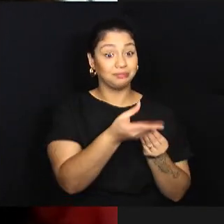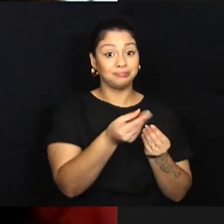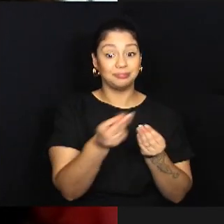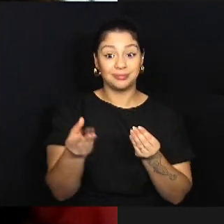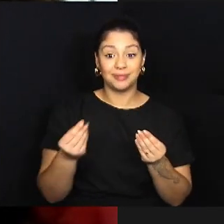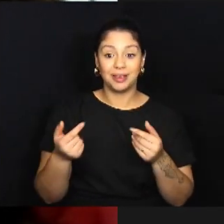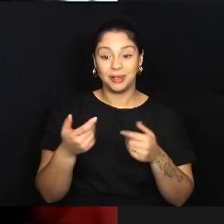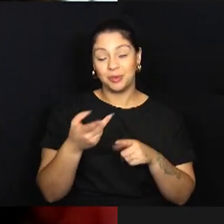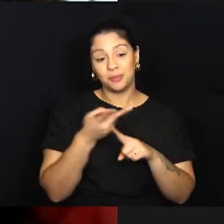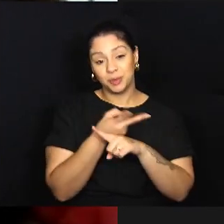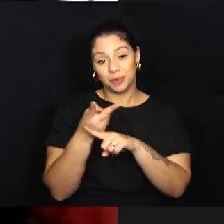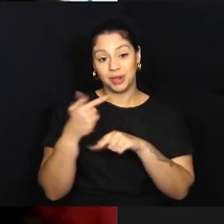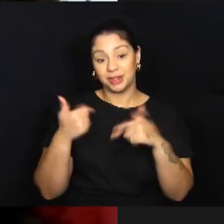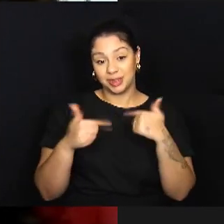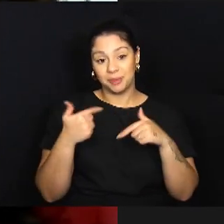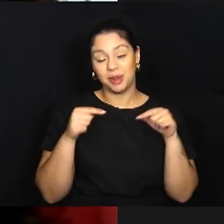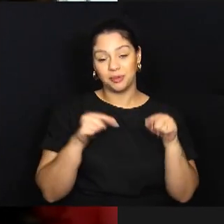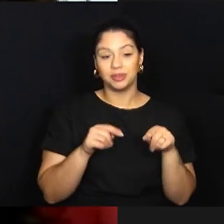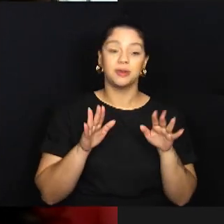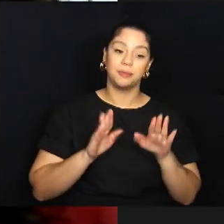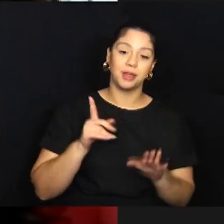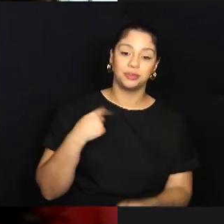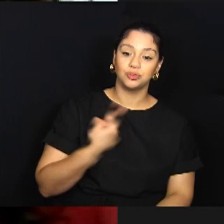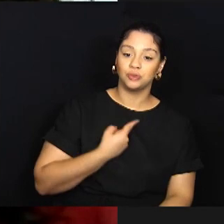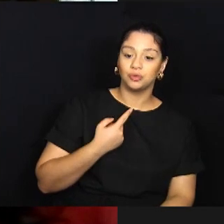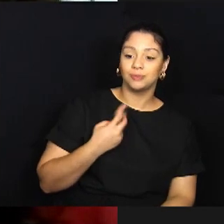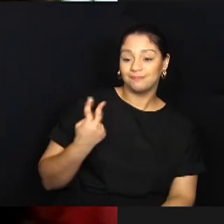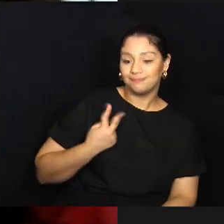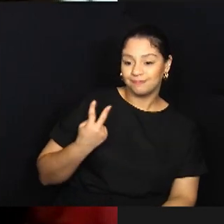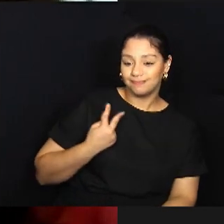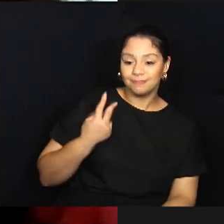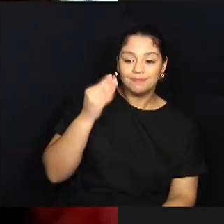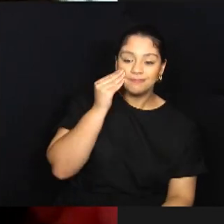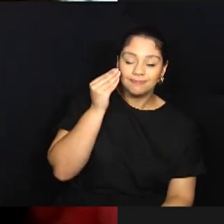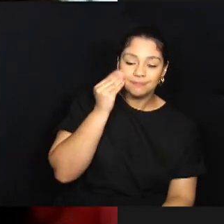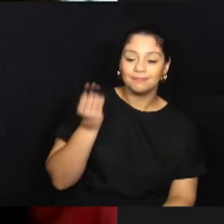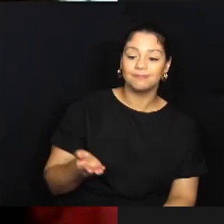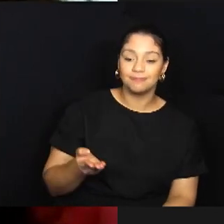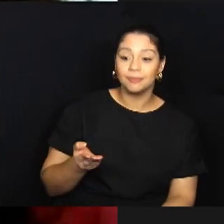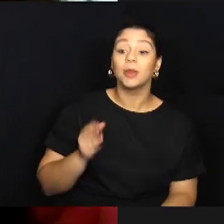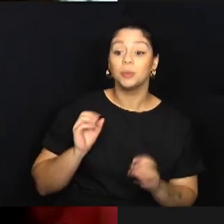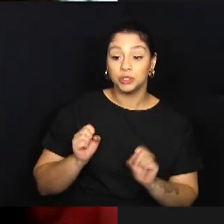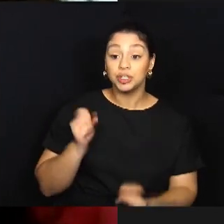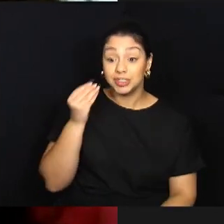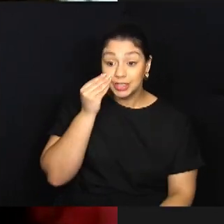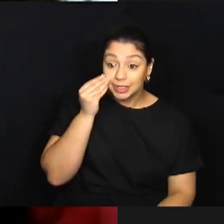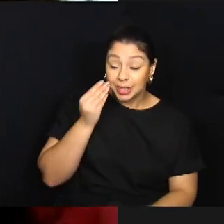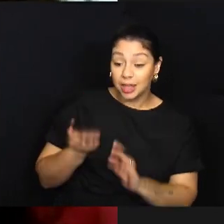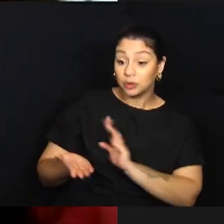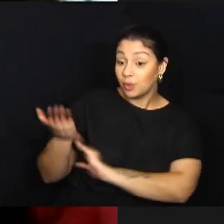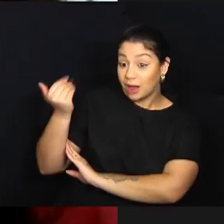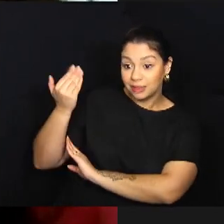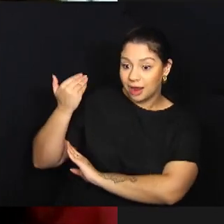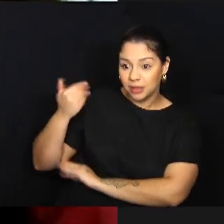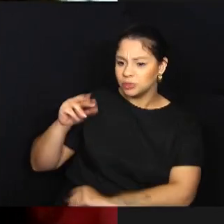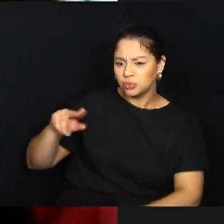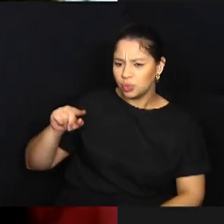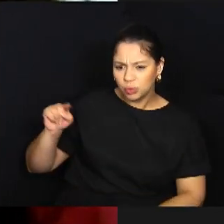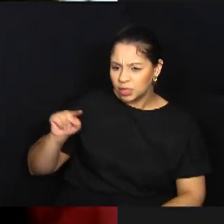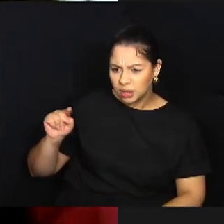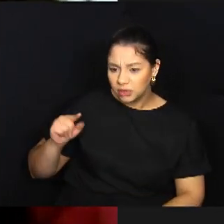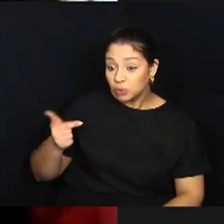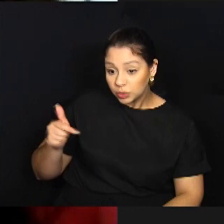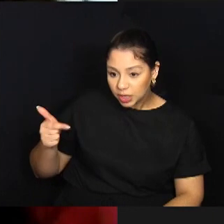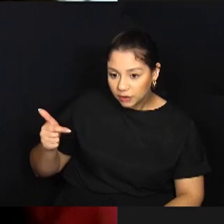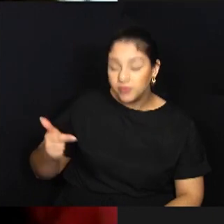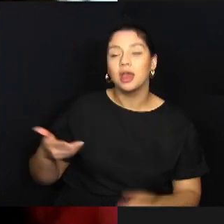porque não deu certo, mas a gente está tentando, e acho que essa tentativa podia ter sido lá atrás, não foi, falei, então vai ser agora,